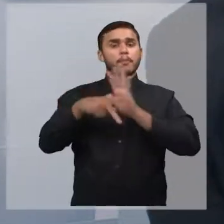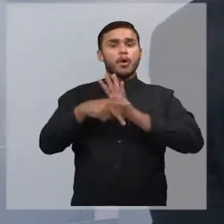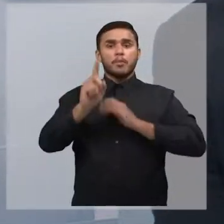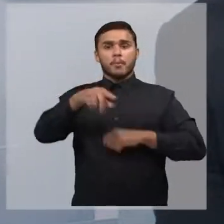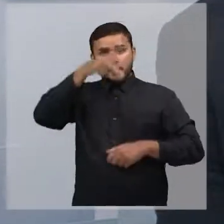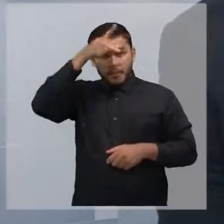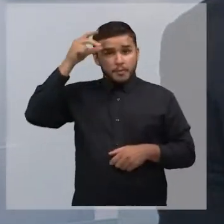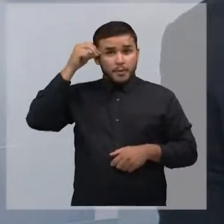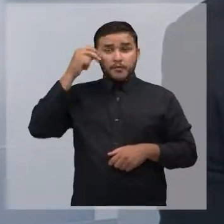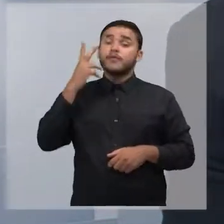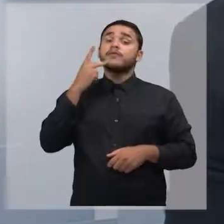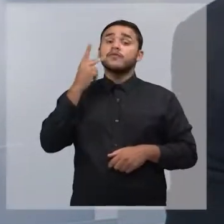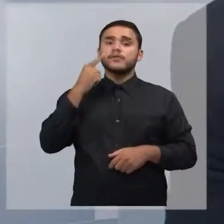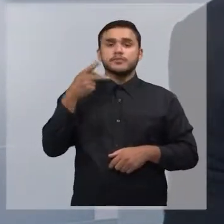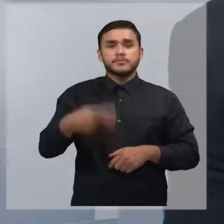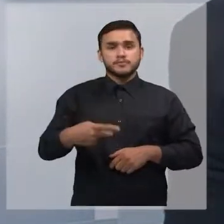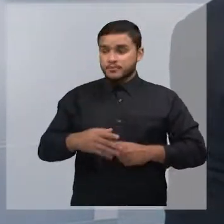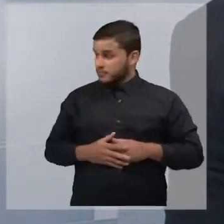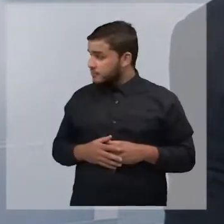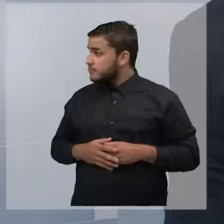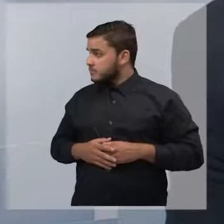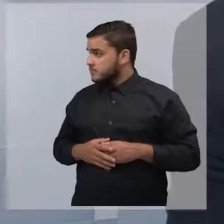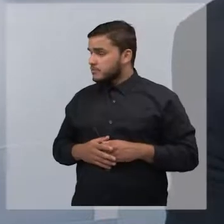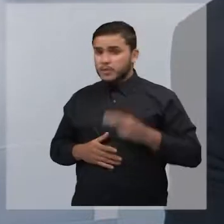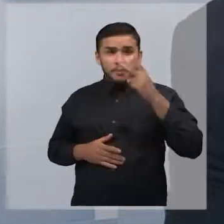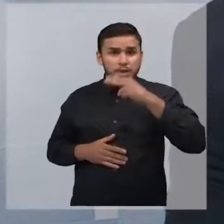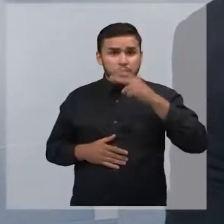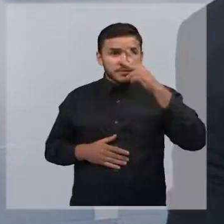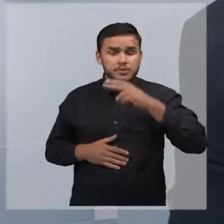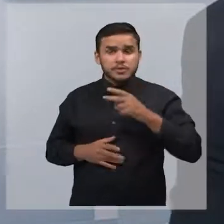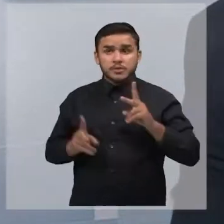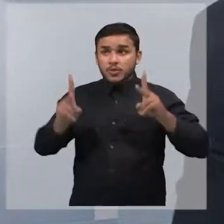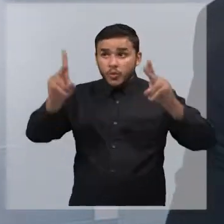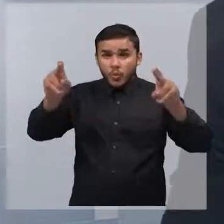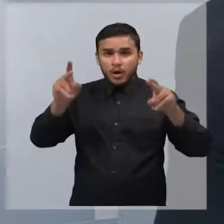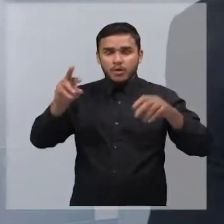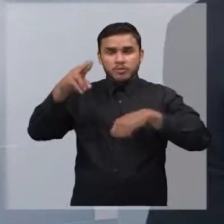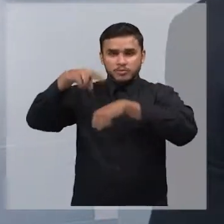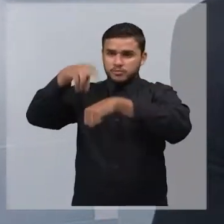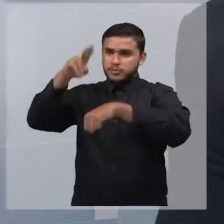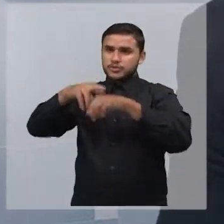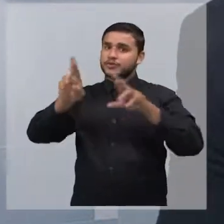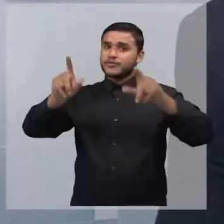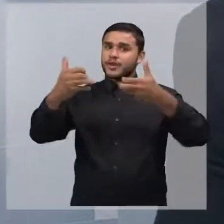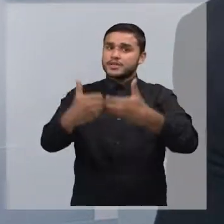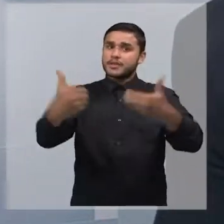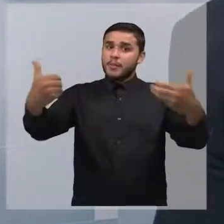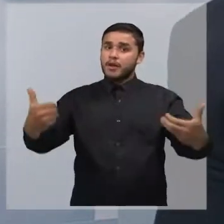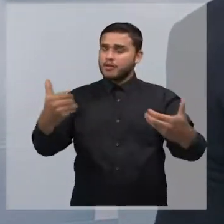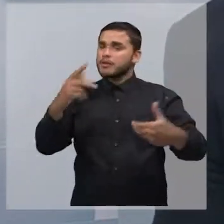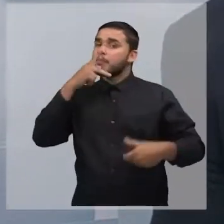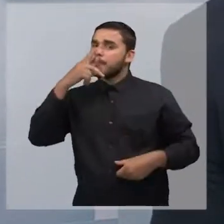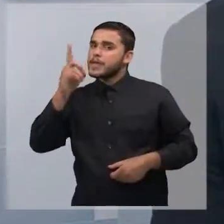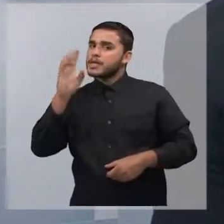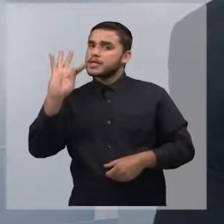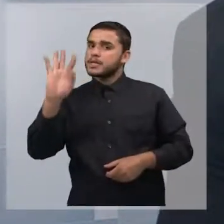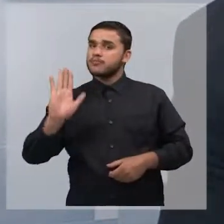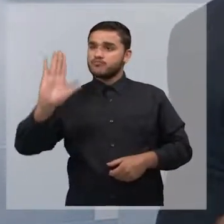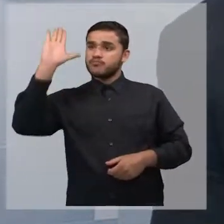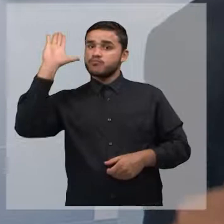candidatura à prefeitura municipal. Tenho certeza que não será o mesmo candidato do prefeito Roberto Cláudio. Quando eu digo